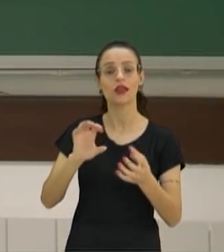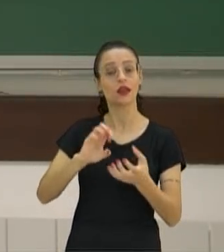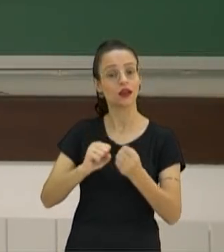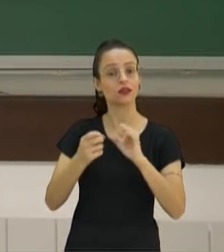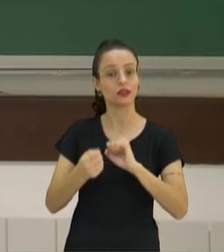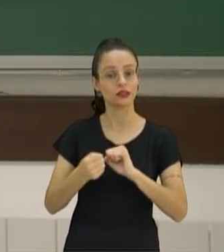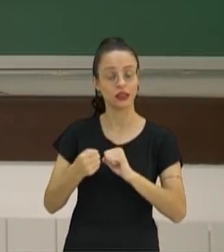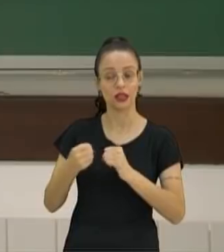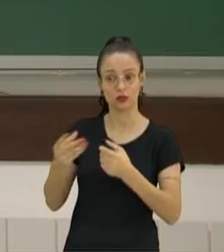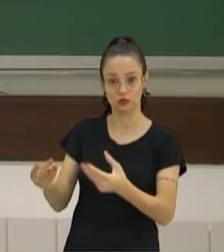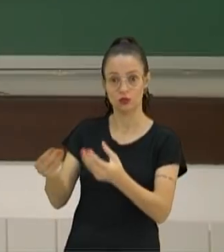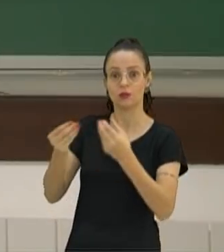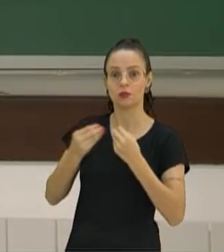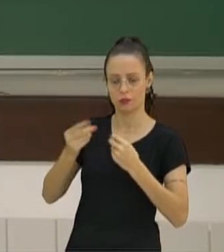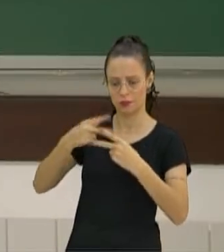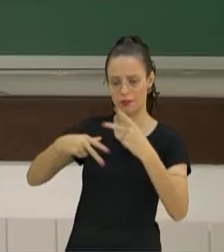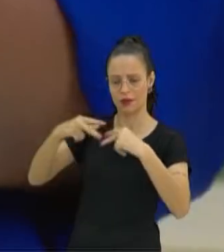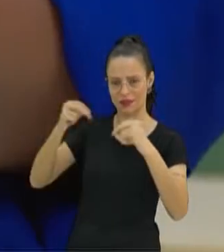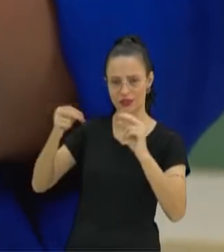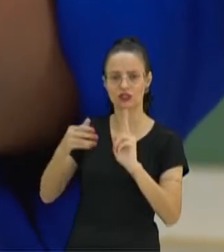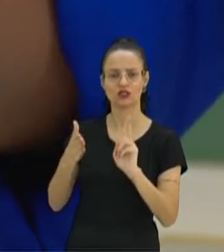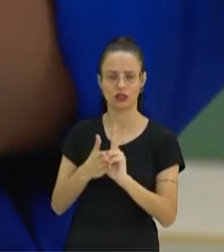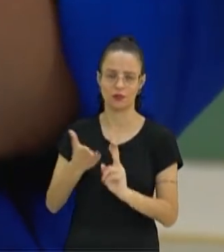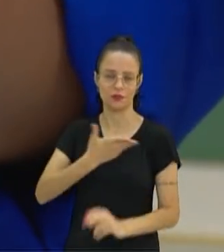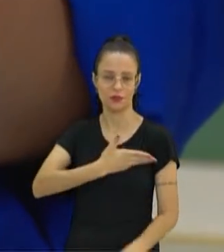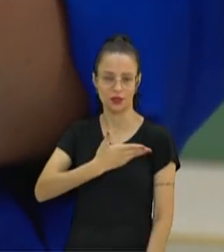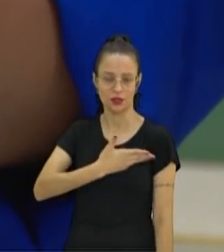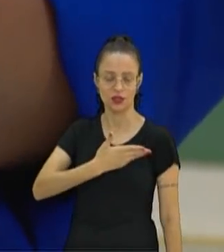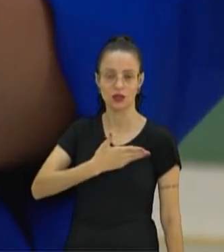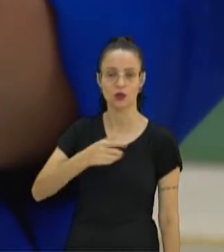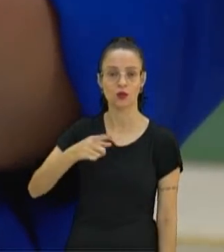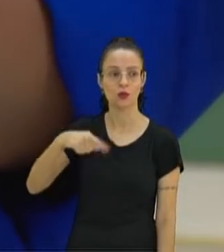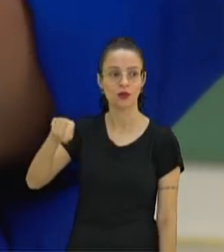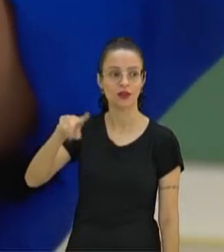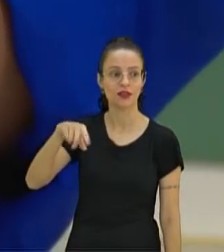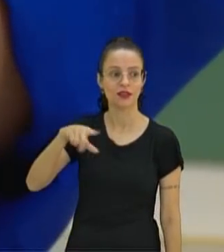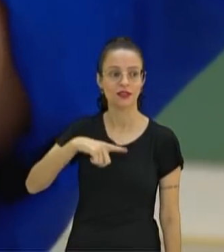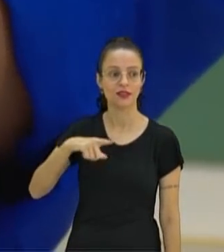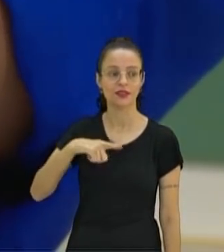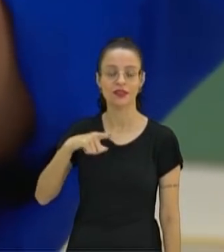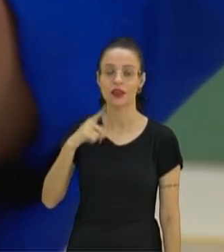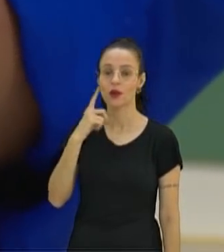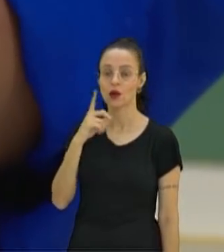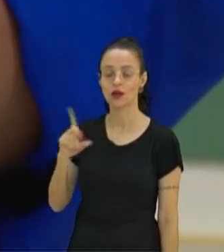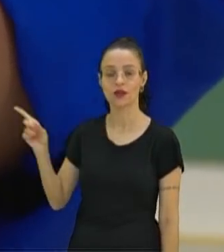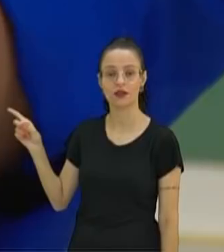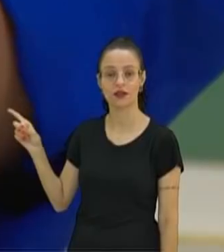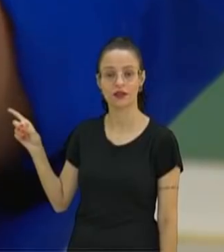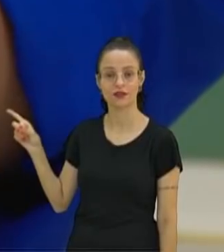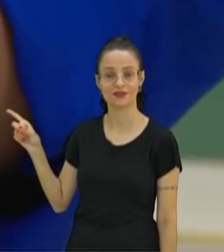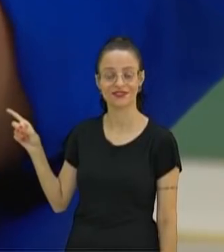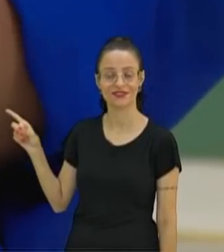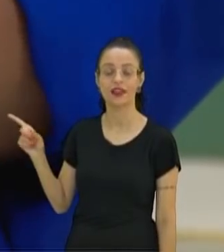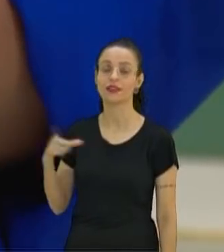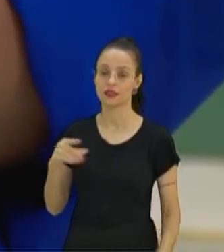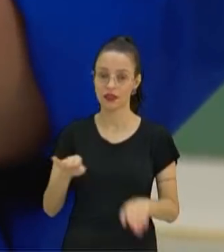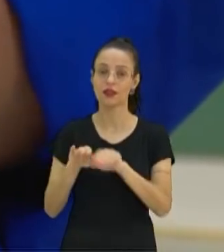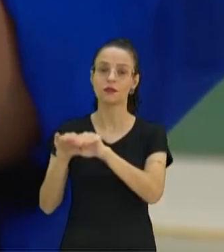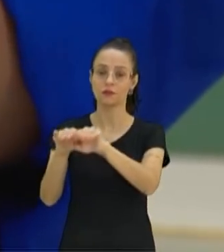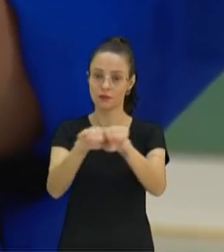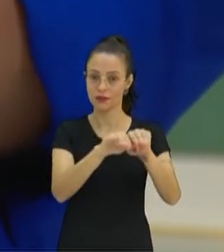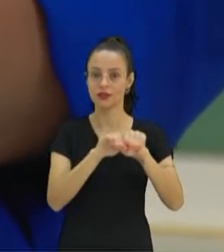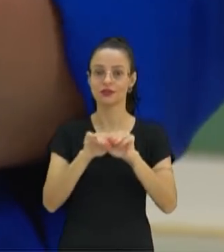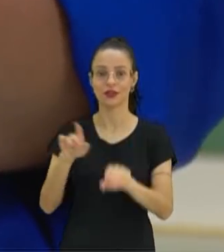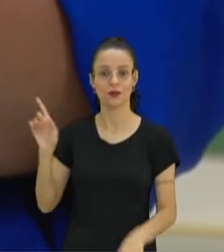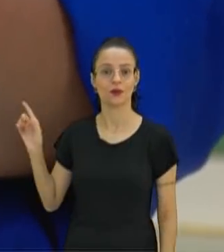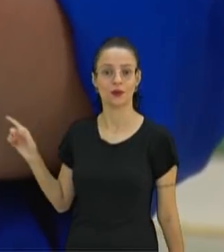que eu ganhei, indígena, né, de alguns amigos meus, que tem uma padronagem aqui, ó, entalhada por